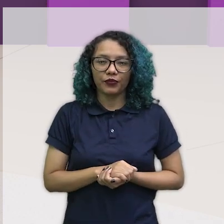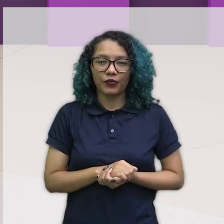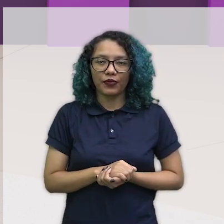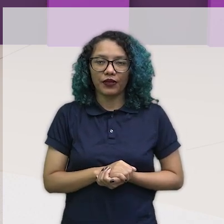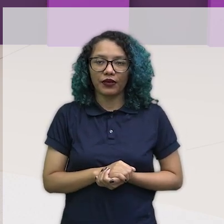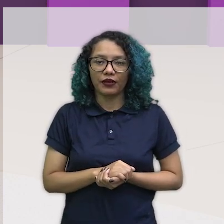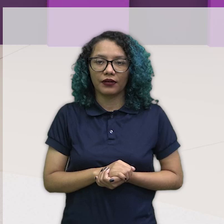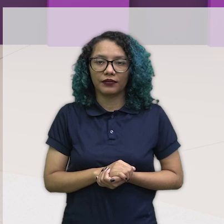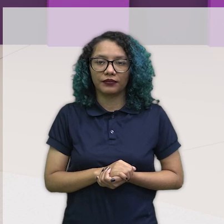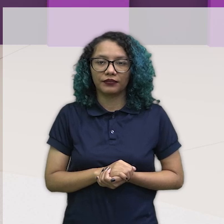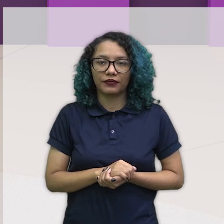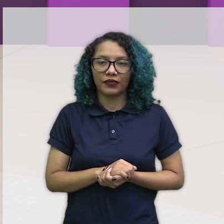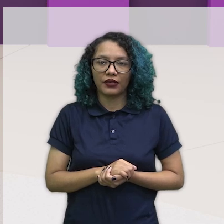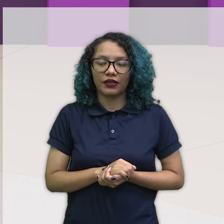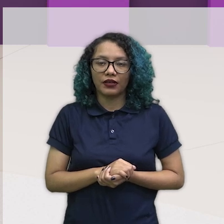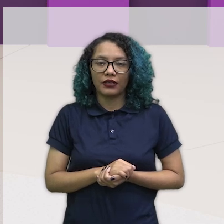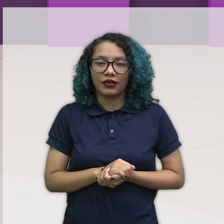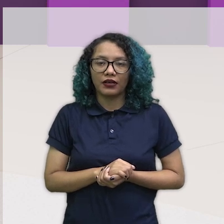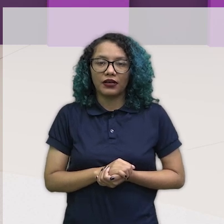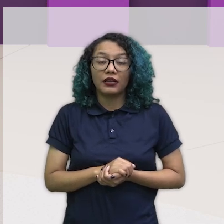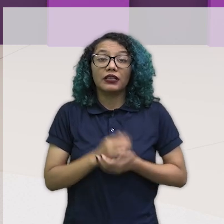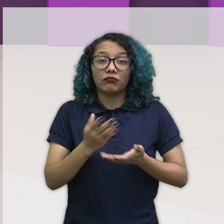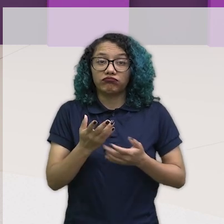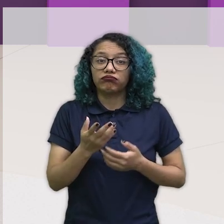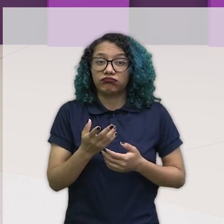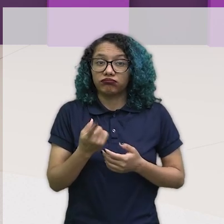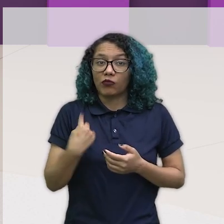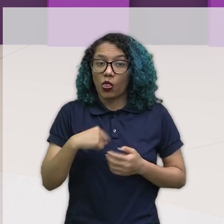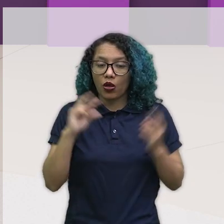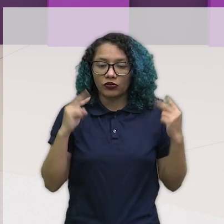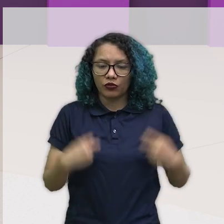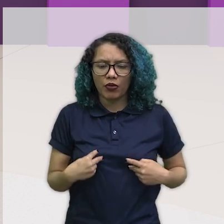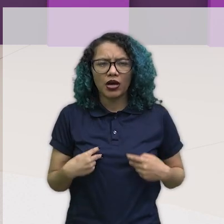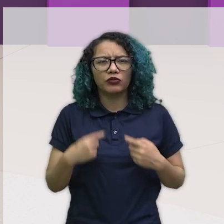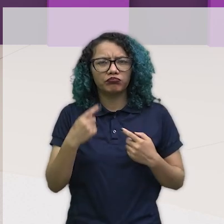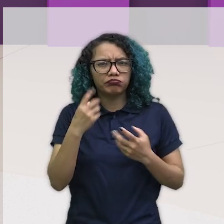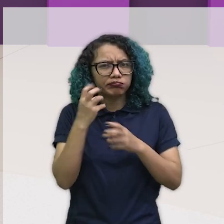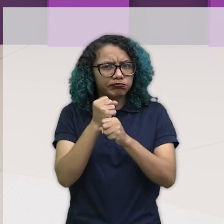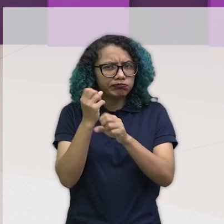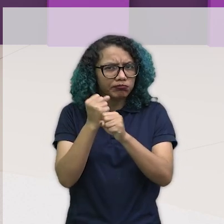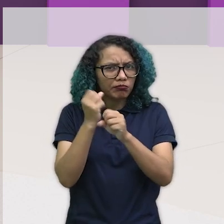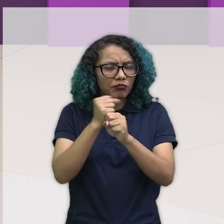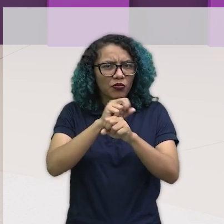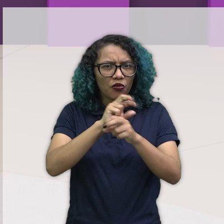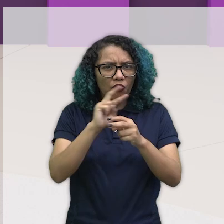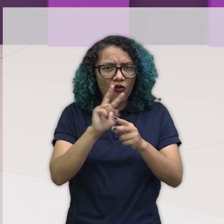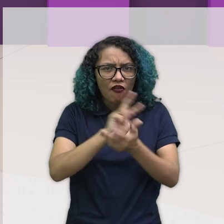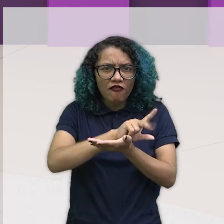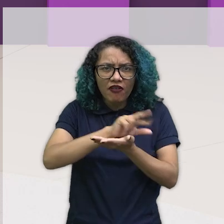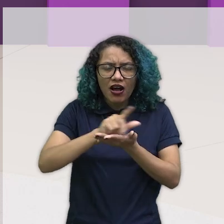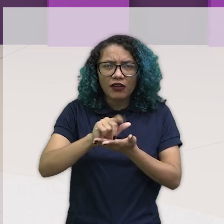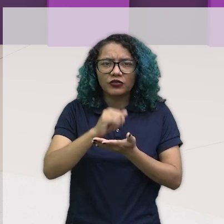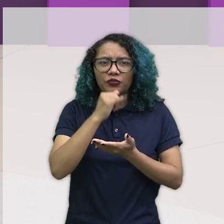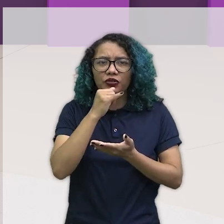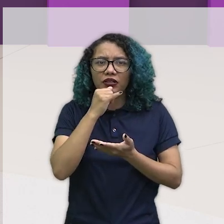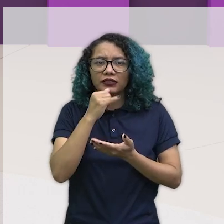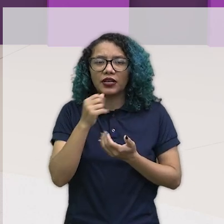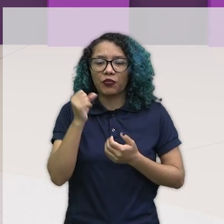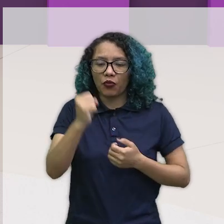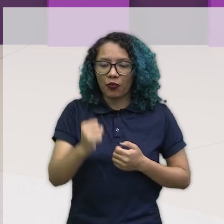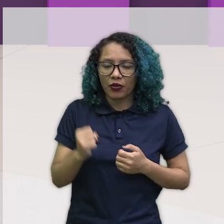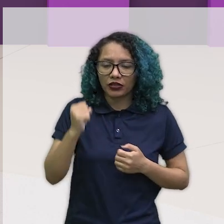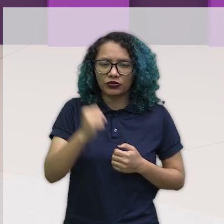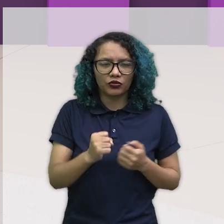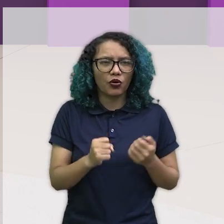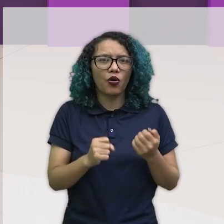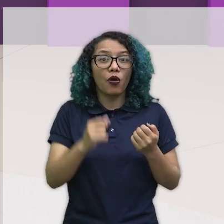A humanidade, logo quando ela começou a fazer as primeiras contagens, por exemplo, quando os pastores iam contar as ovelhas,